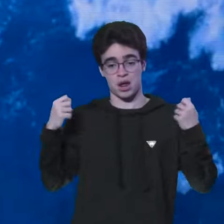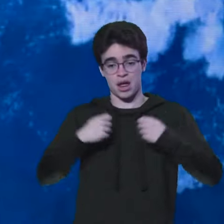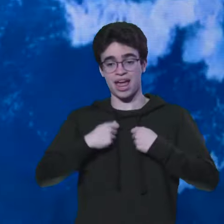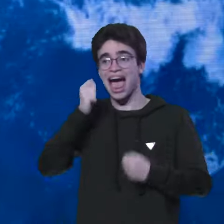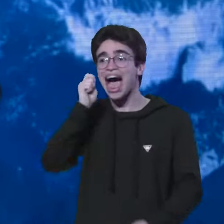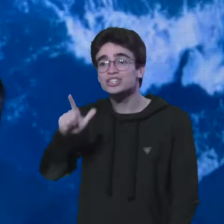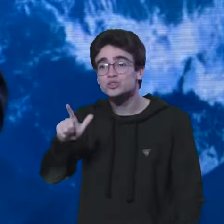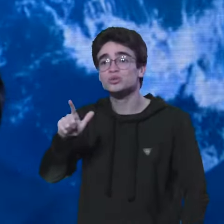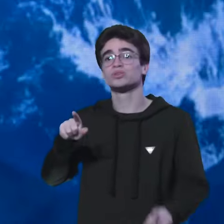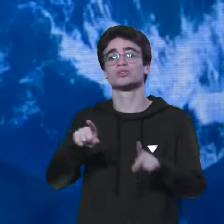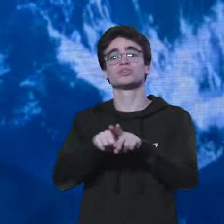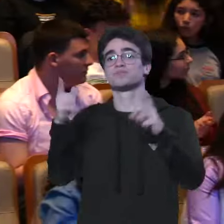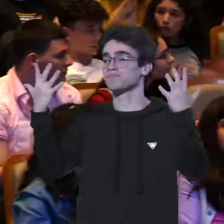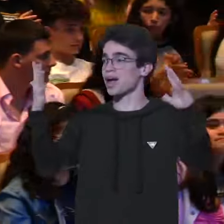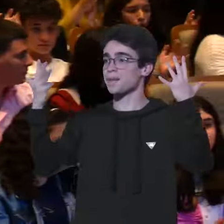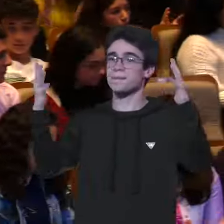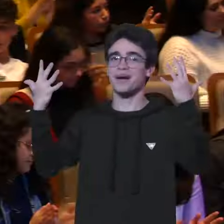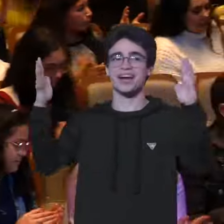pode dar uma salva de palmas para esse povo?